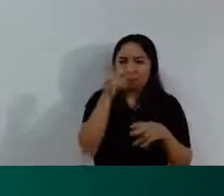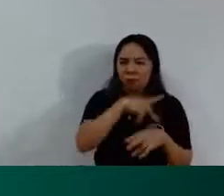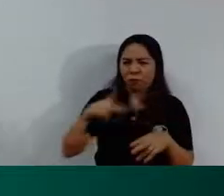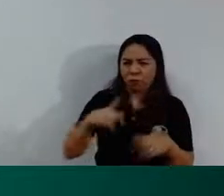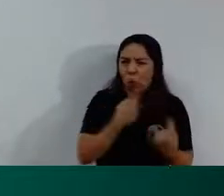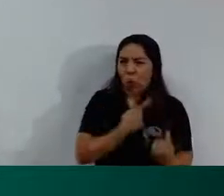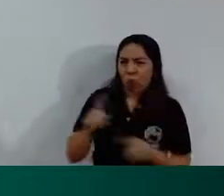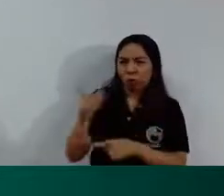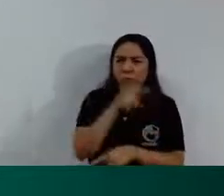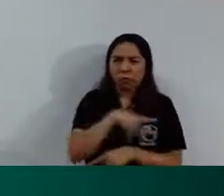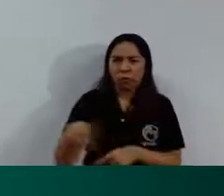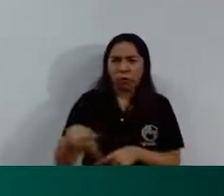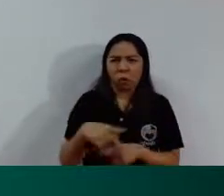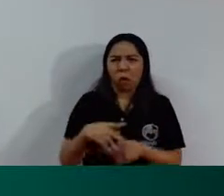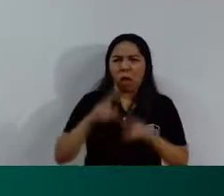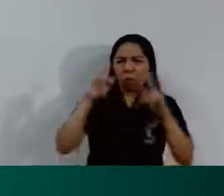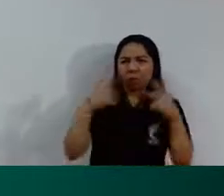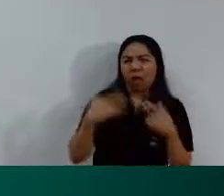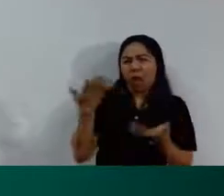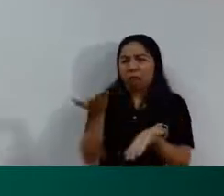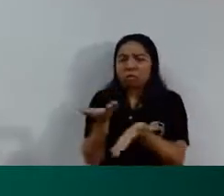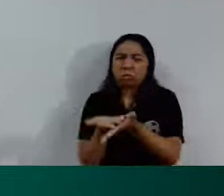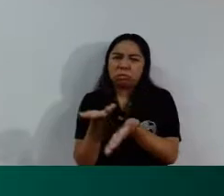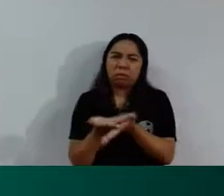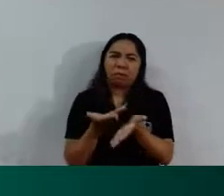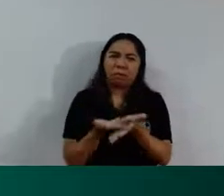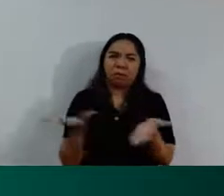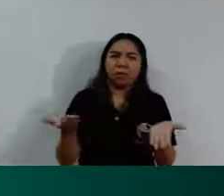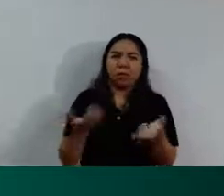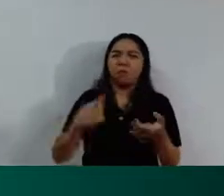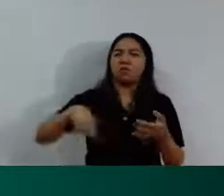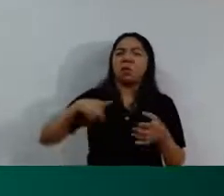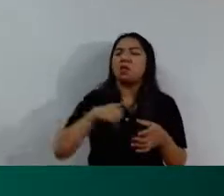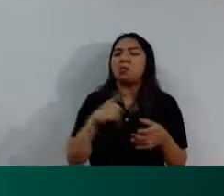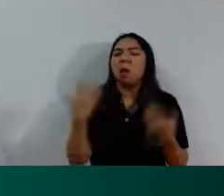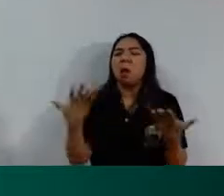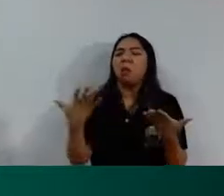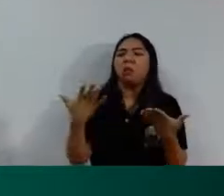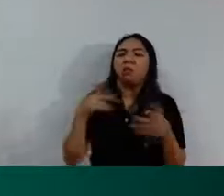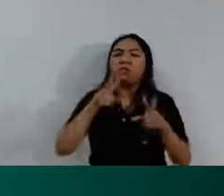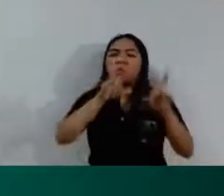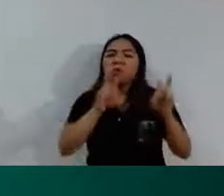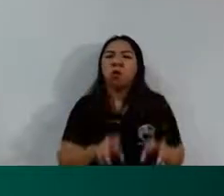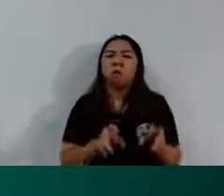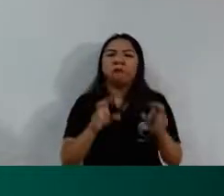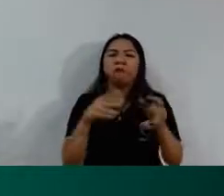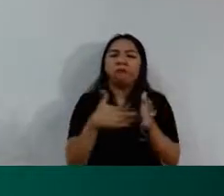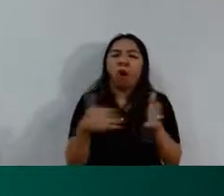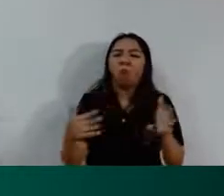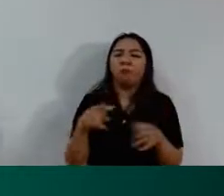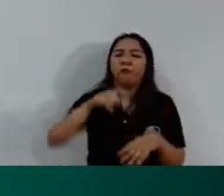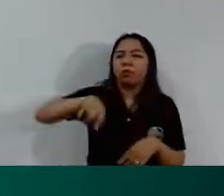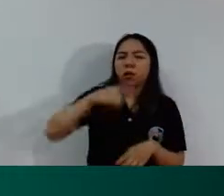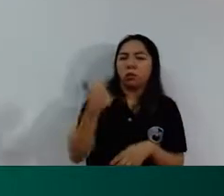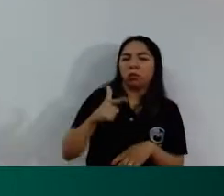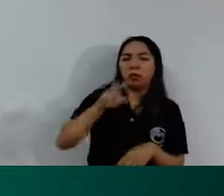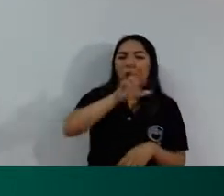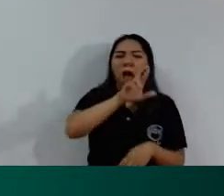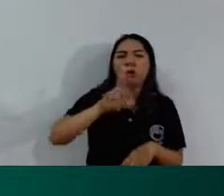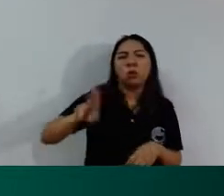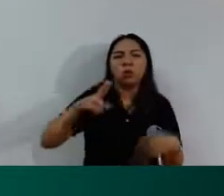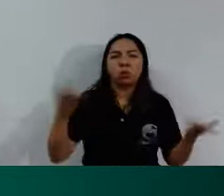né E aí é muito fácil é só o estudante aqui você que é que vocês tem a ver com fome sempre a ver com fome Cara você não tem Rio